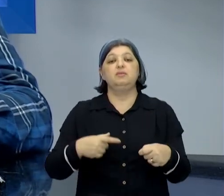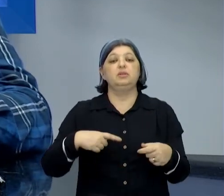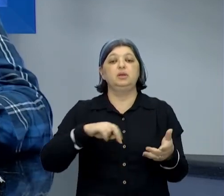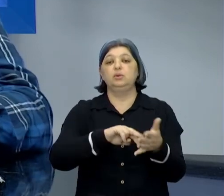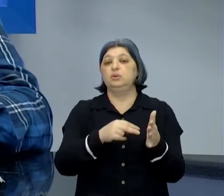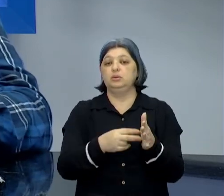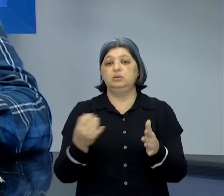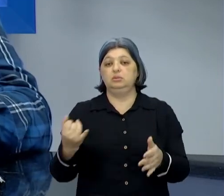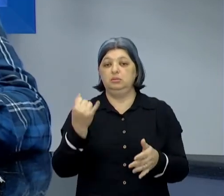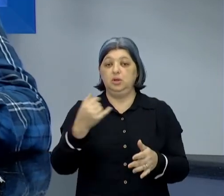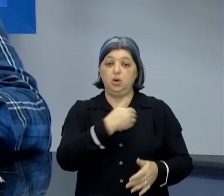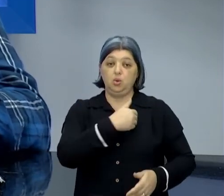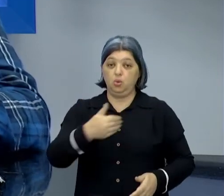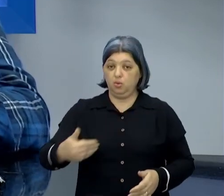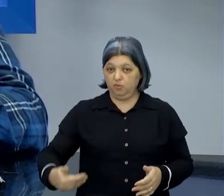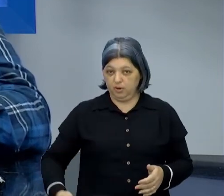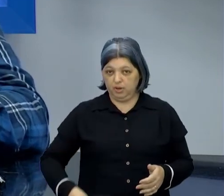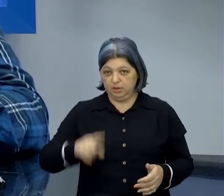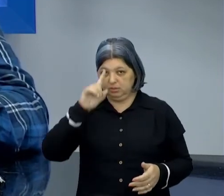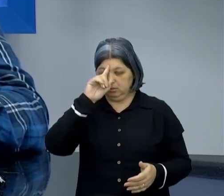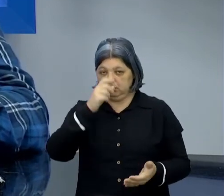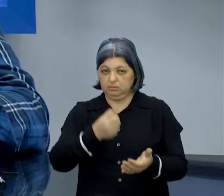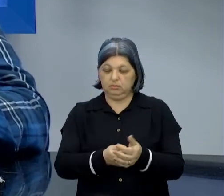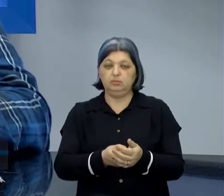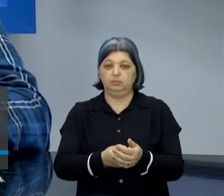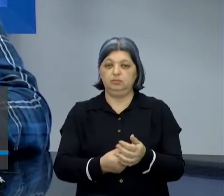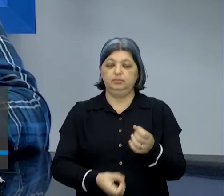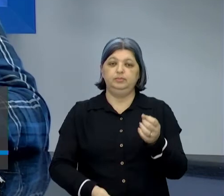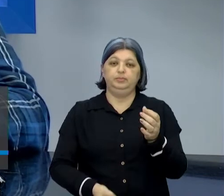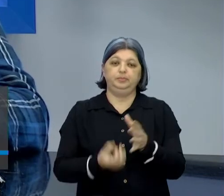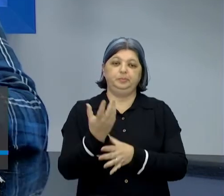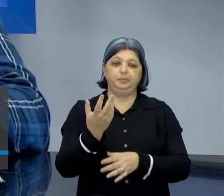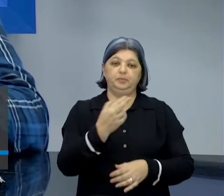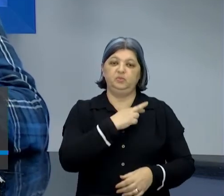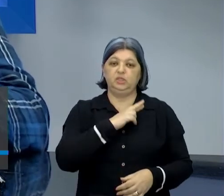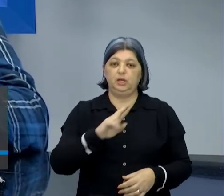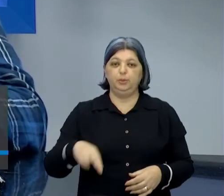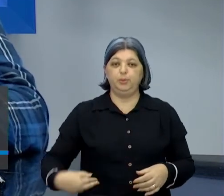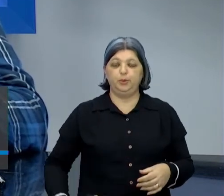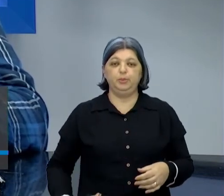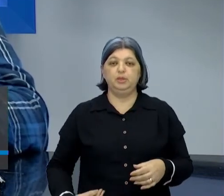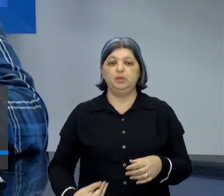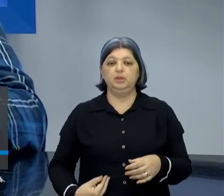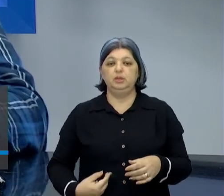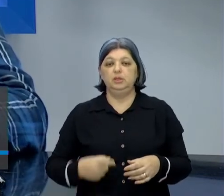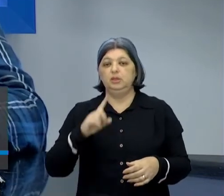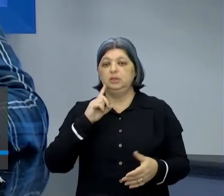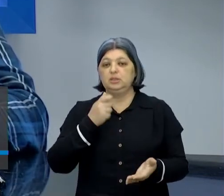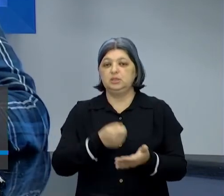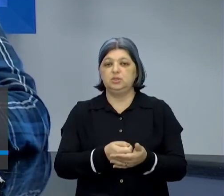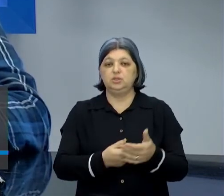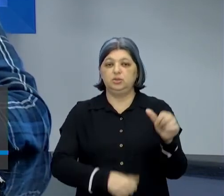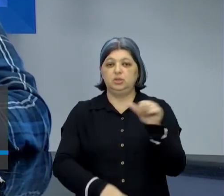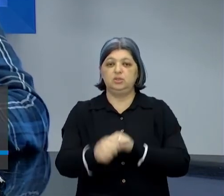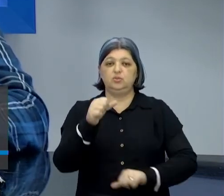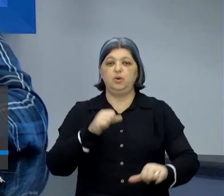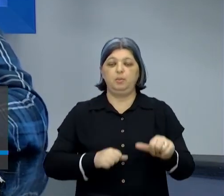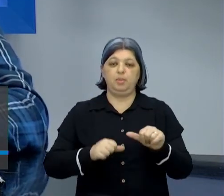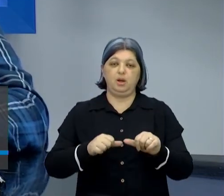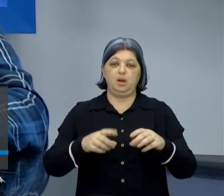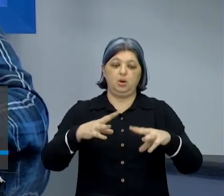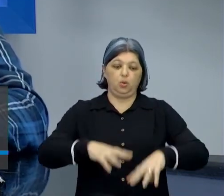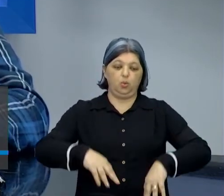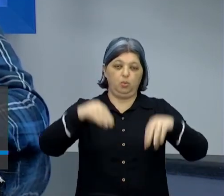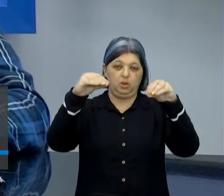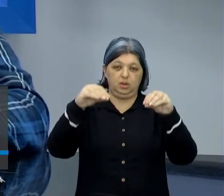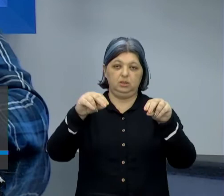Então, o governo brasileiro resolveu, o governo republicano, né, resolveu transformar esse palácio no museu. Então, como já